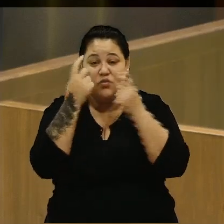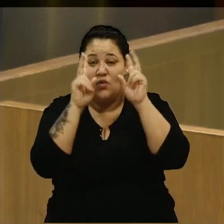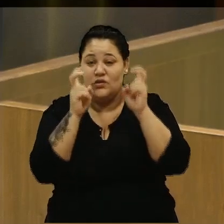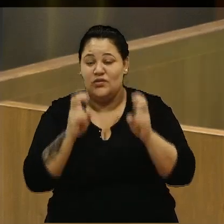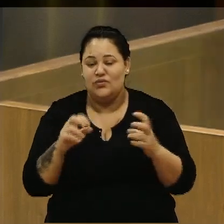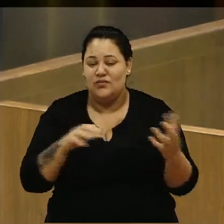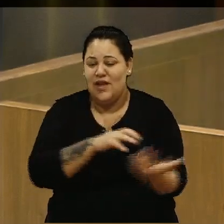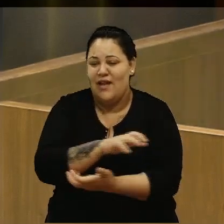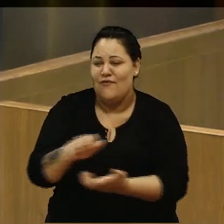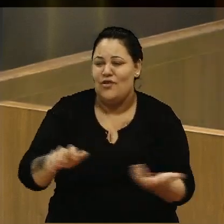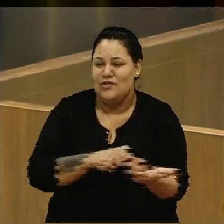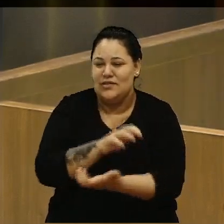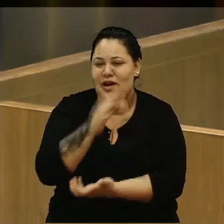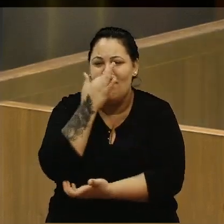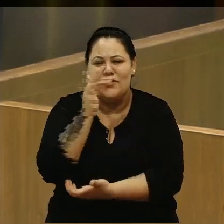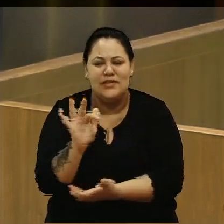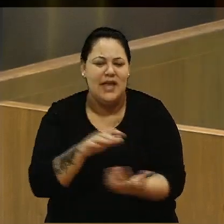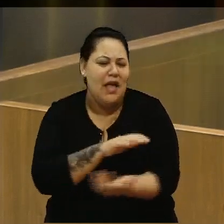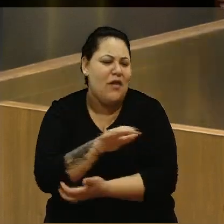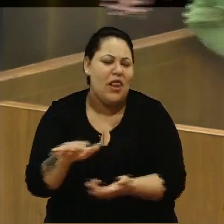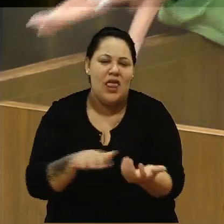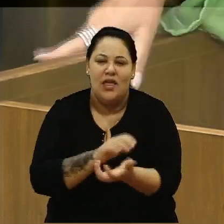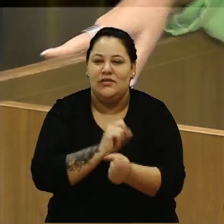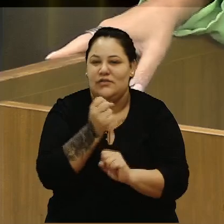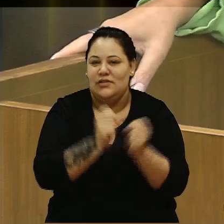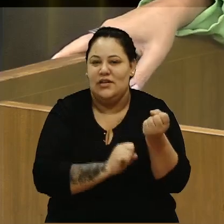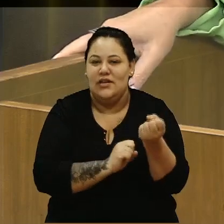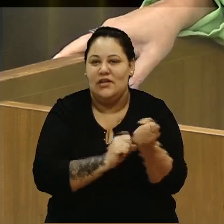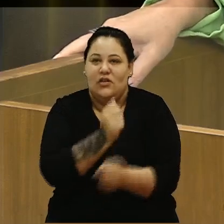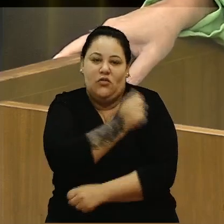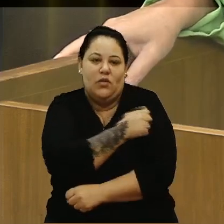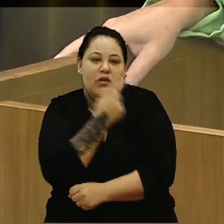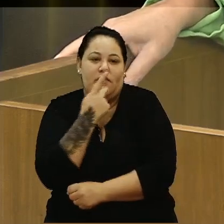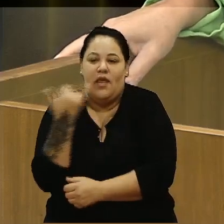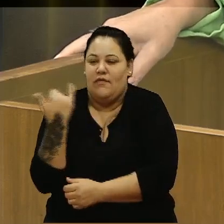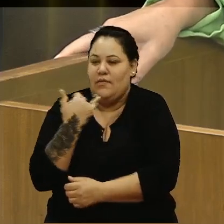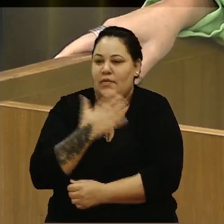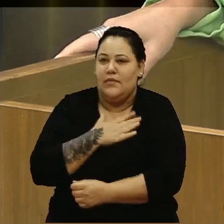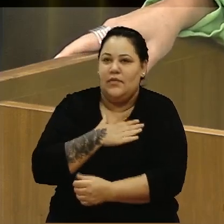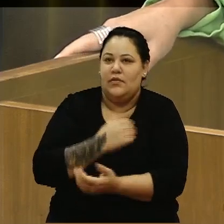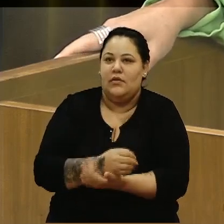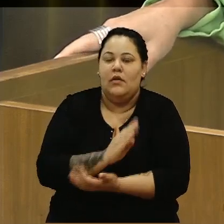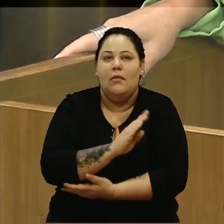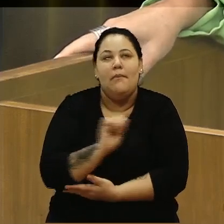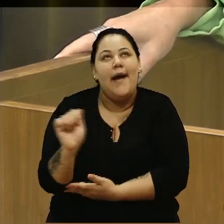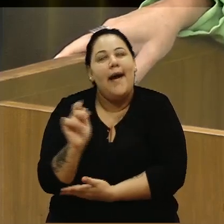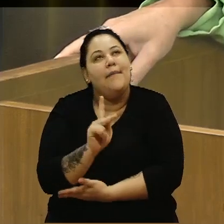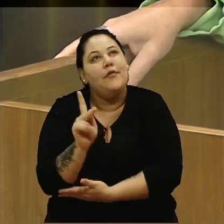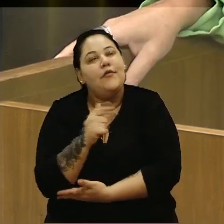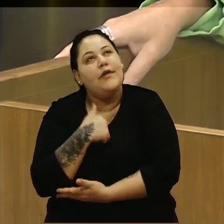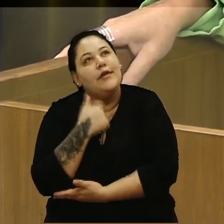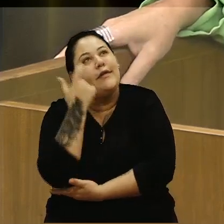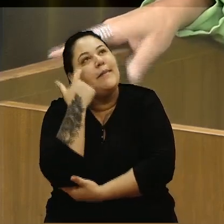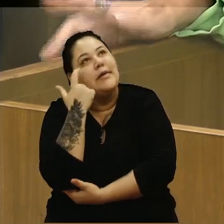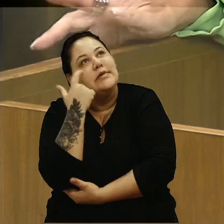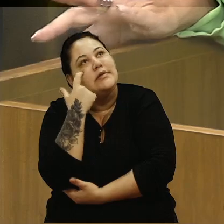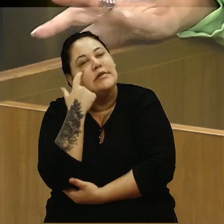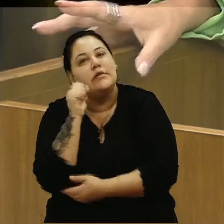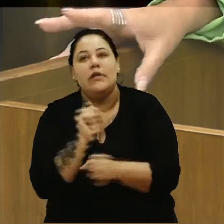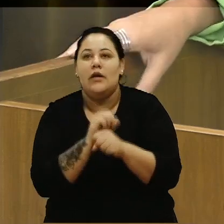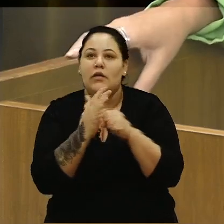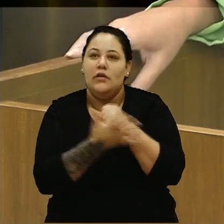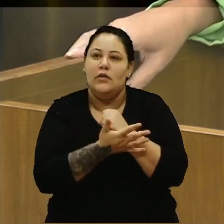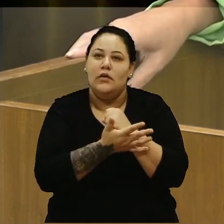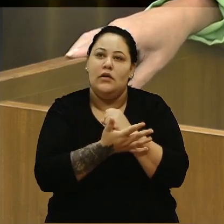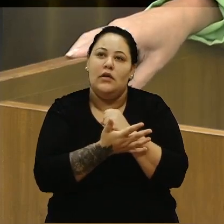Revolução Francesa, a Revolução Industrial, e uma aluna me dizer, prof, eu estava aqui pensando, na pandemia eu fui